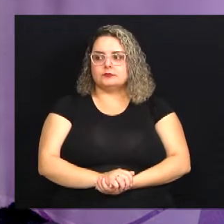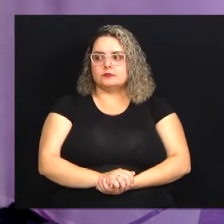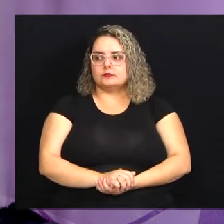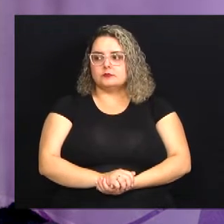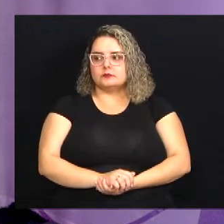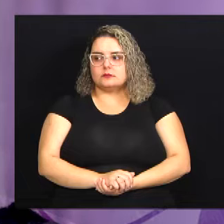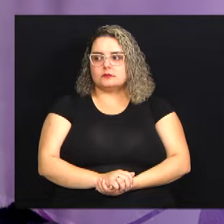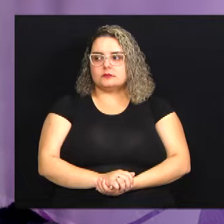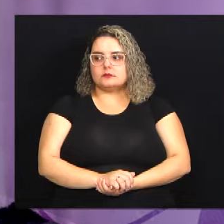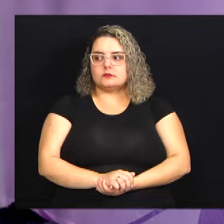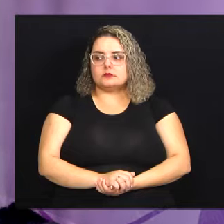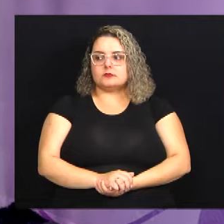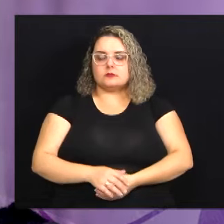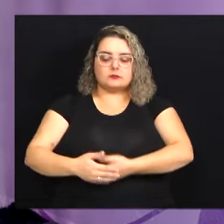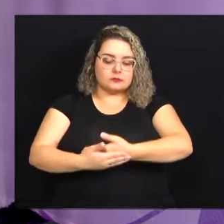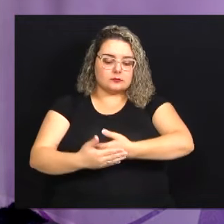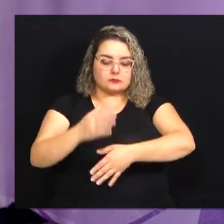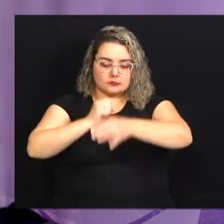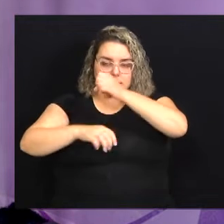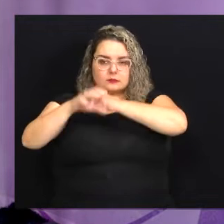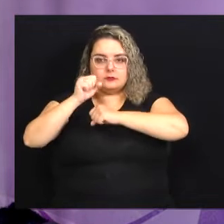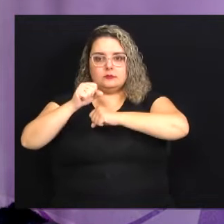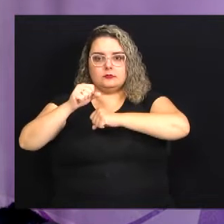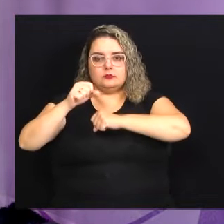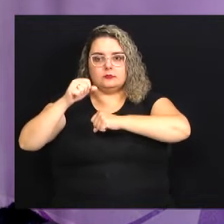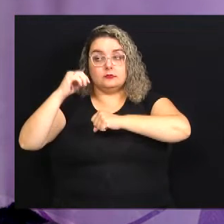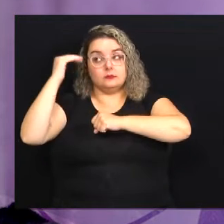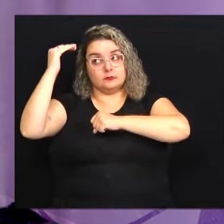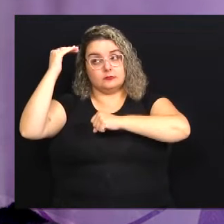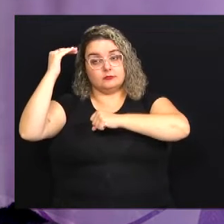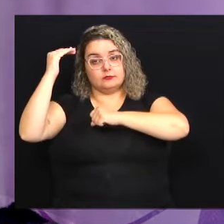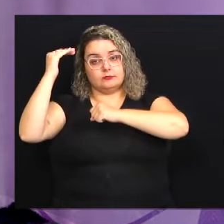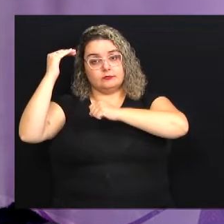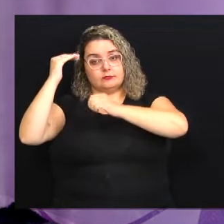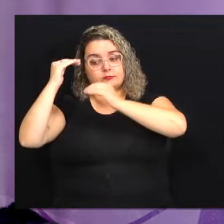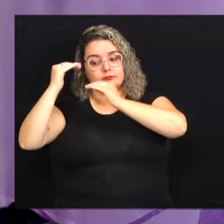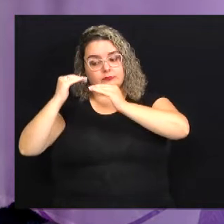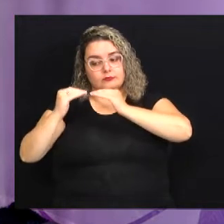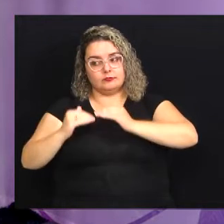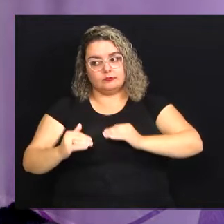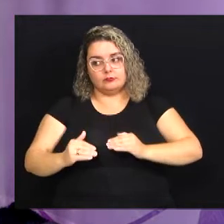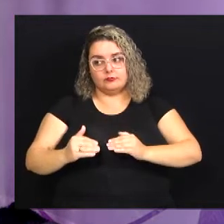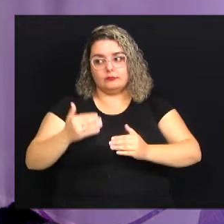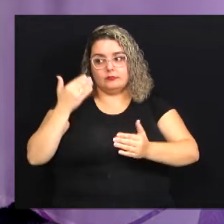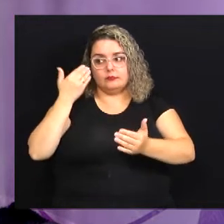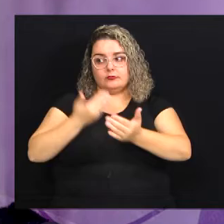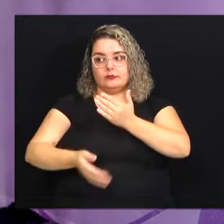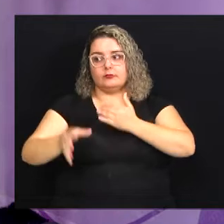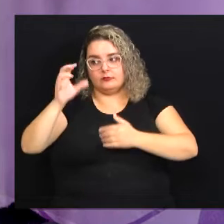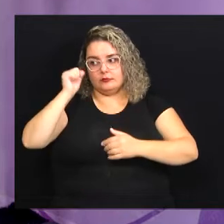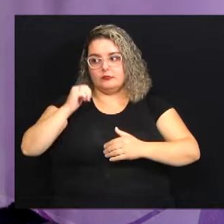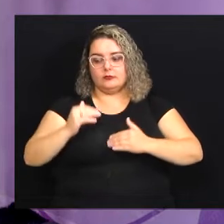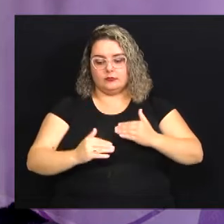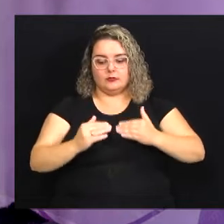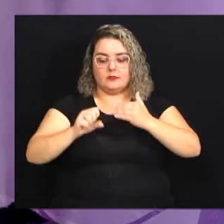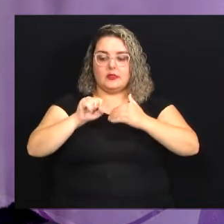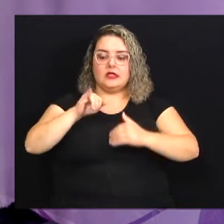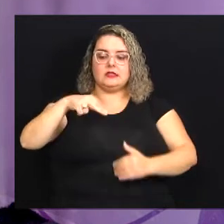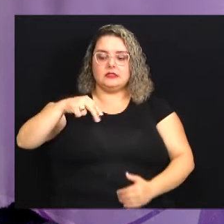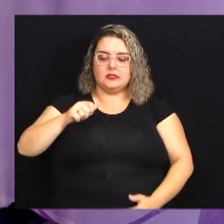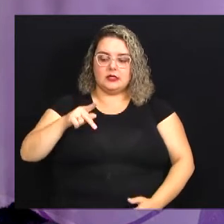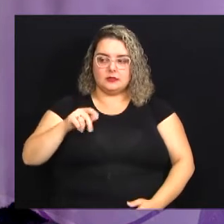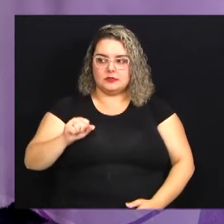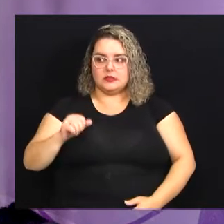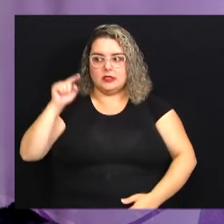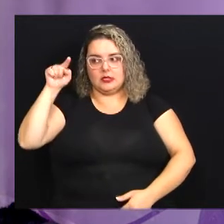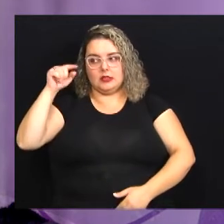né? Quando você é bebê, você vai aprendendo. Aqui você vai desaprendendo, entendeu? Aqui Descendo. você está fazendo sinapse, aqui você